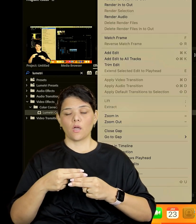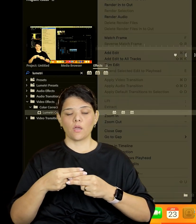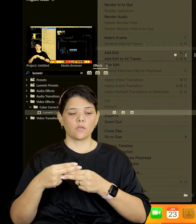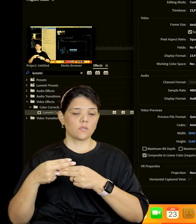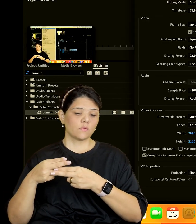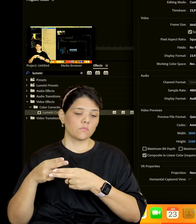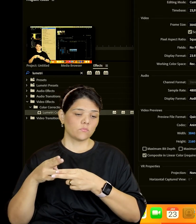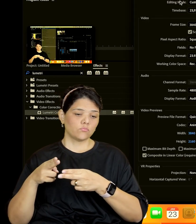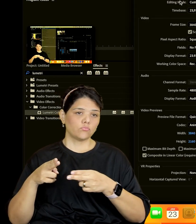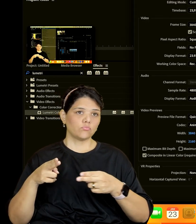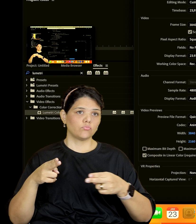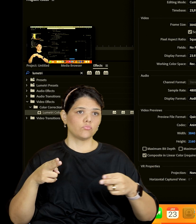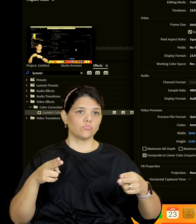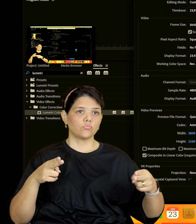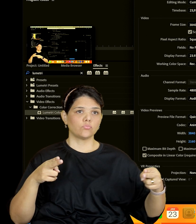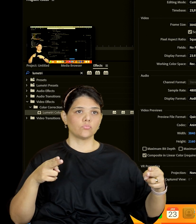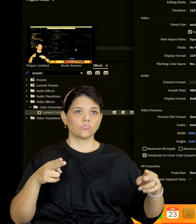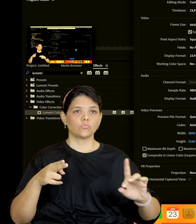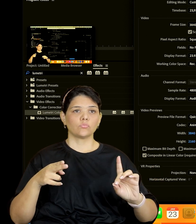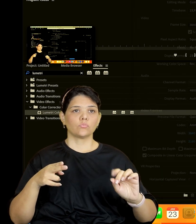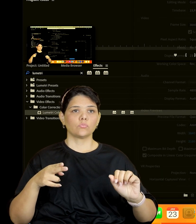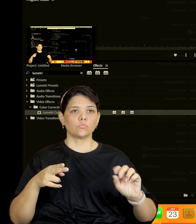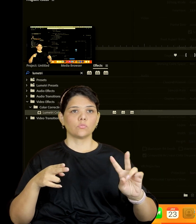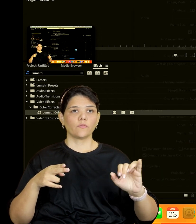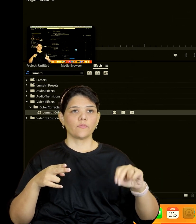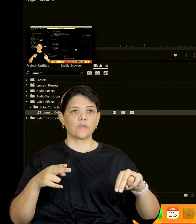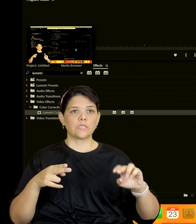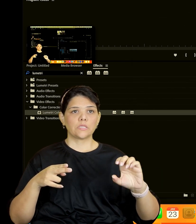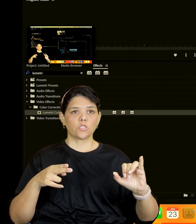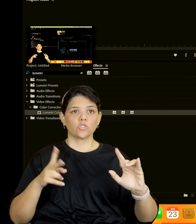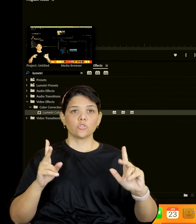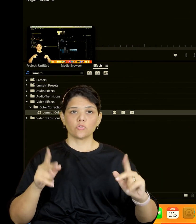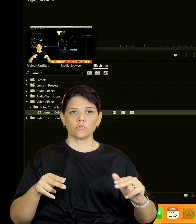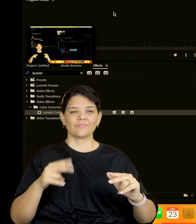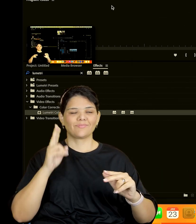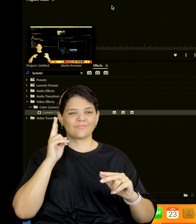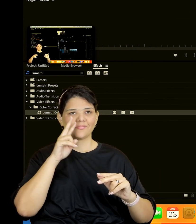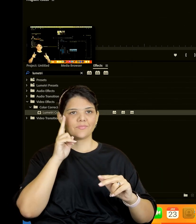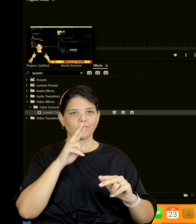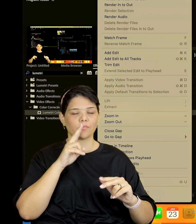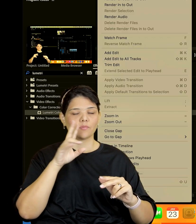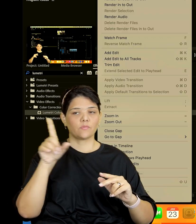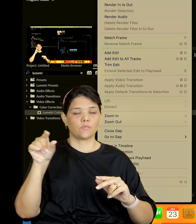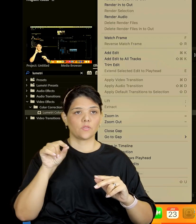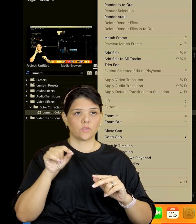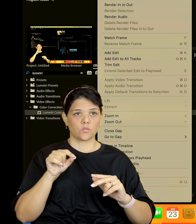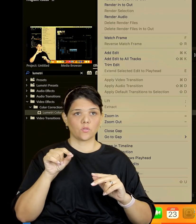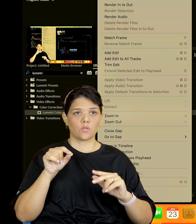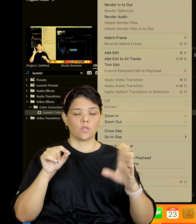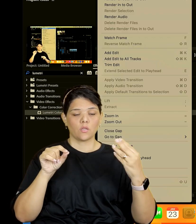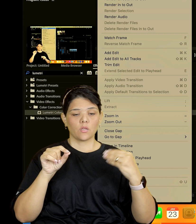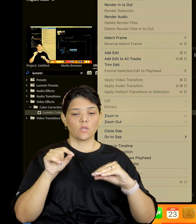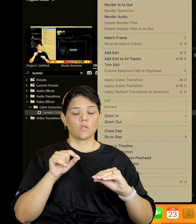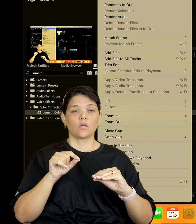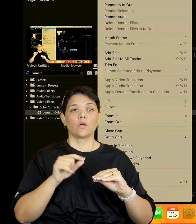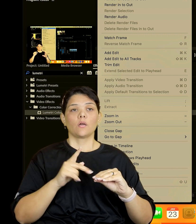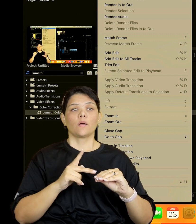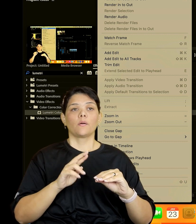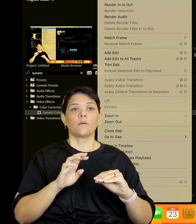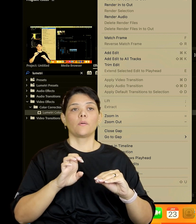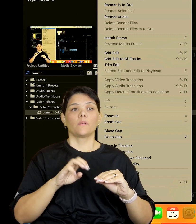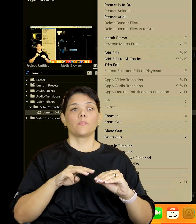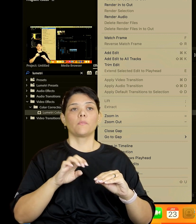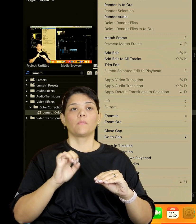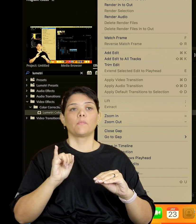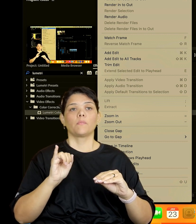beleza? No Premiere é bem aqui, você tem que selecionar a sua timeline, porque o do Premiere você não faz por projeto, você